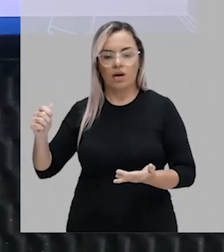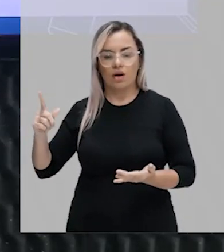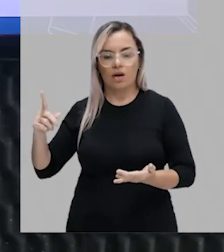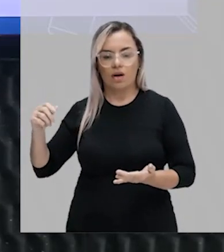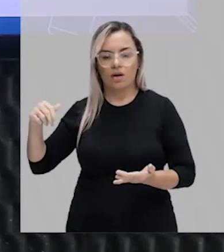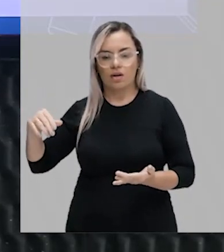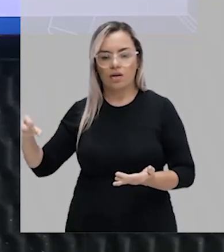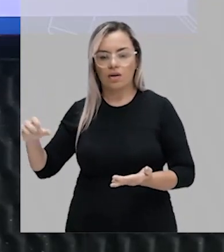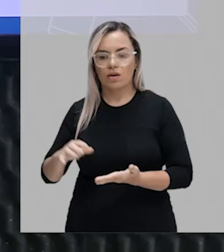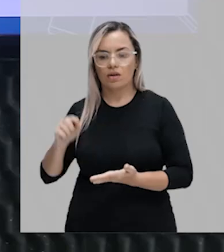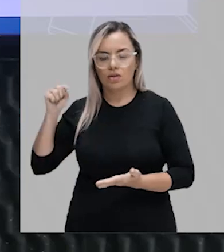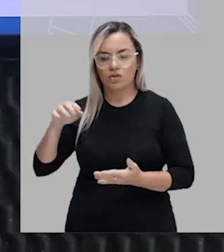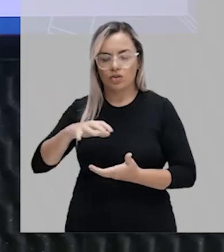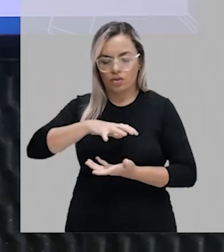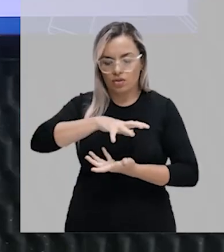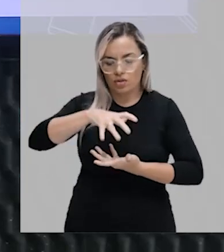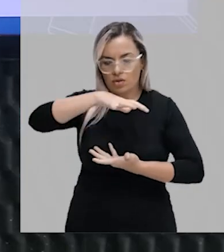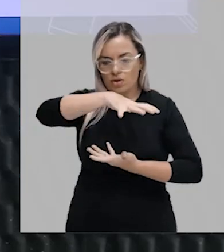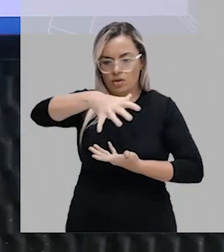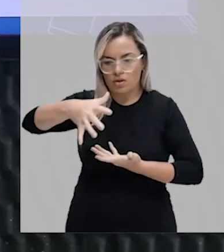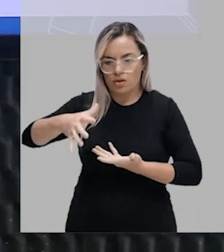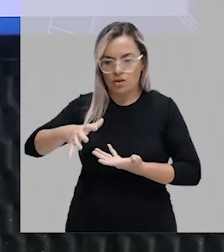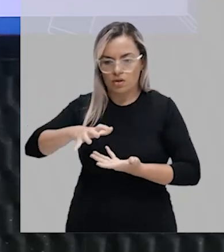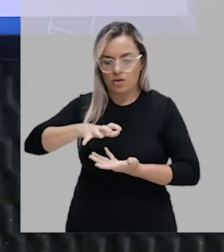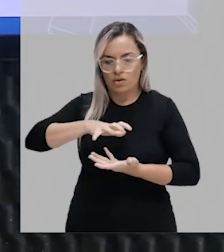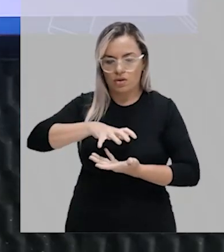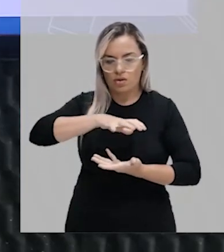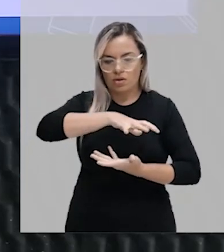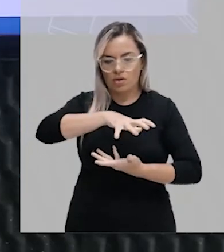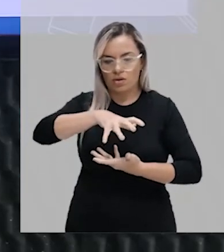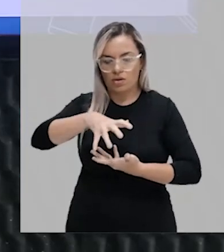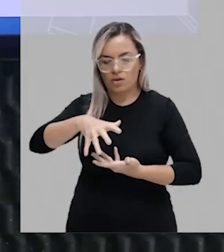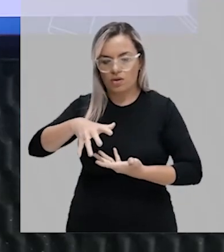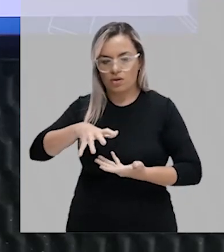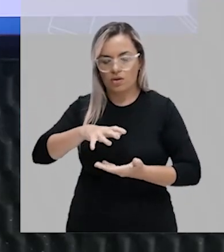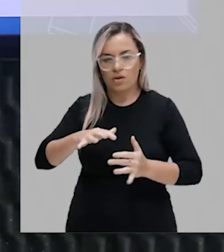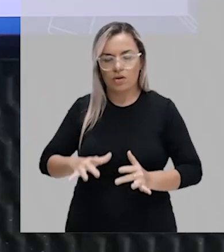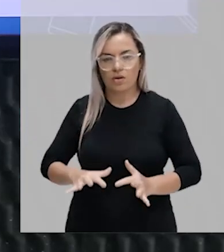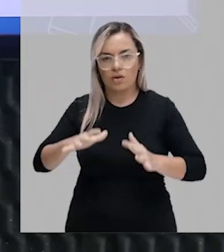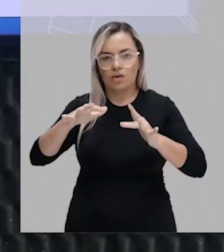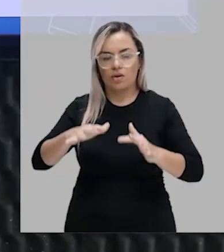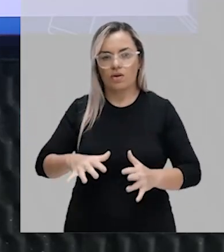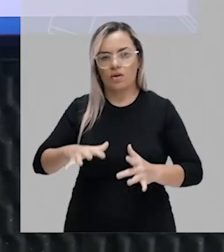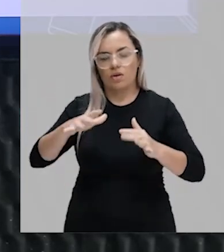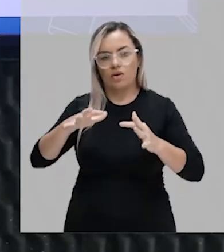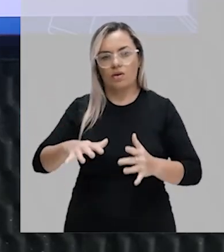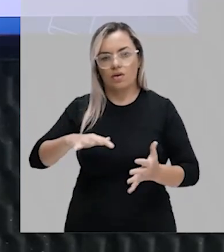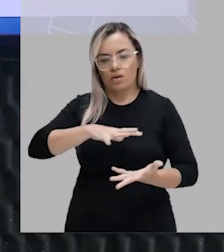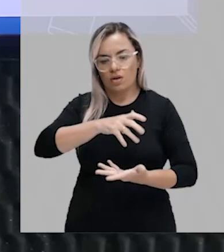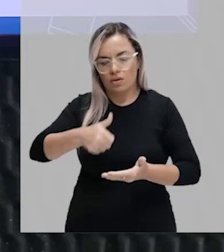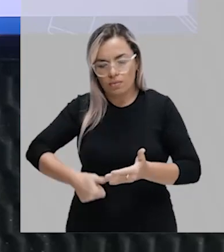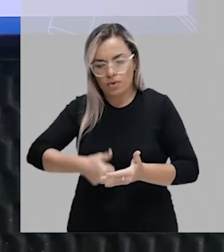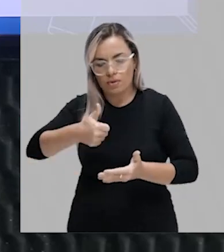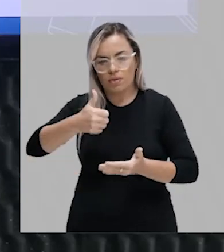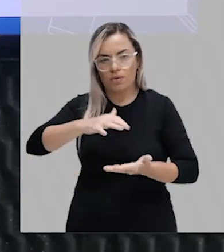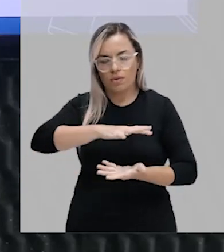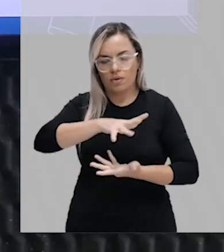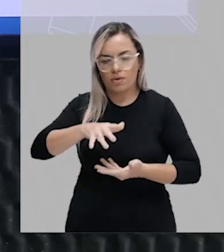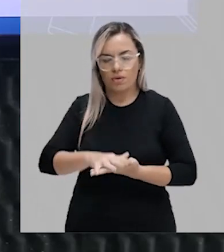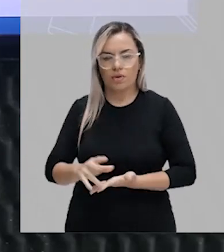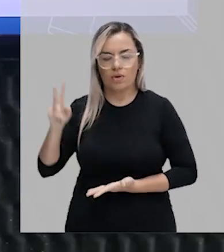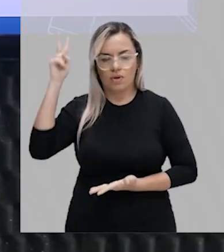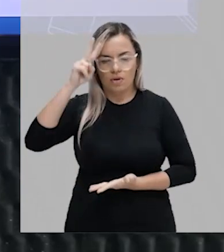Quais são os gases que acreditava-se que fazia parte da constituição da atmosfera primitiva? Vamos